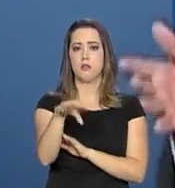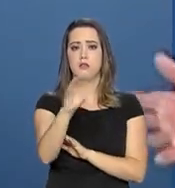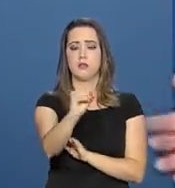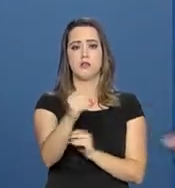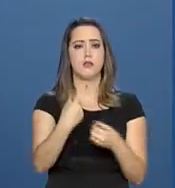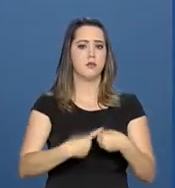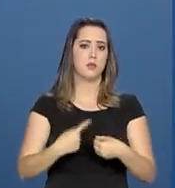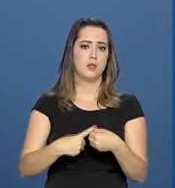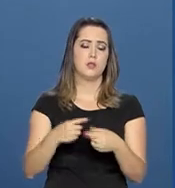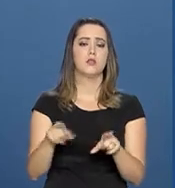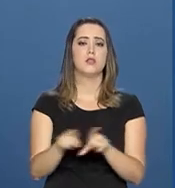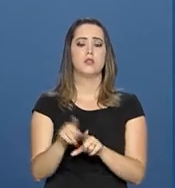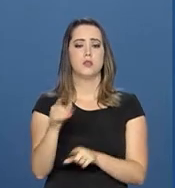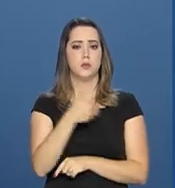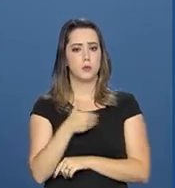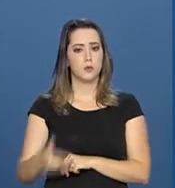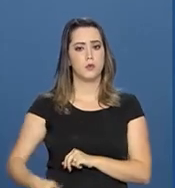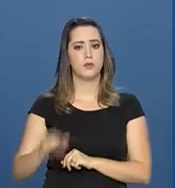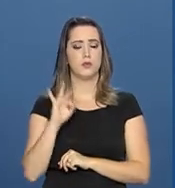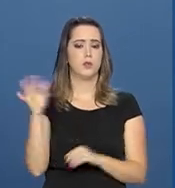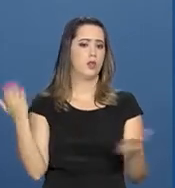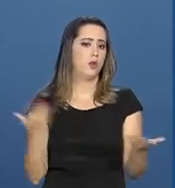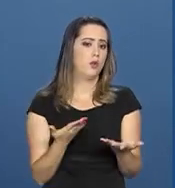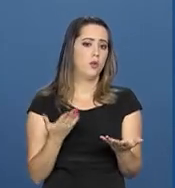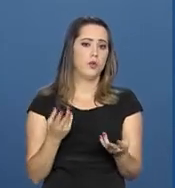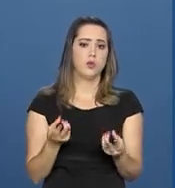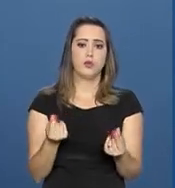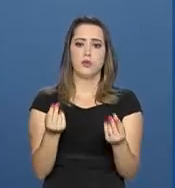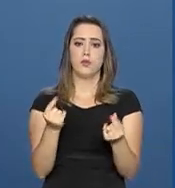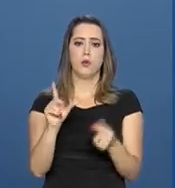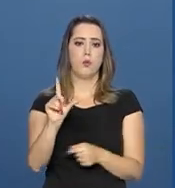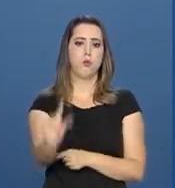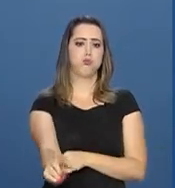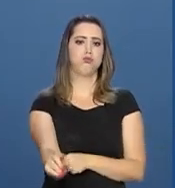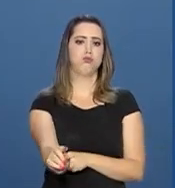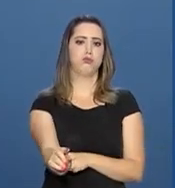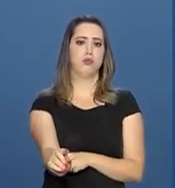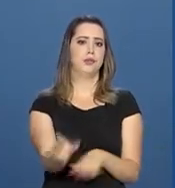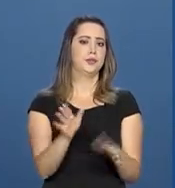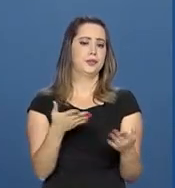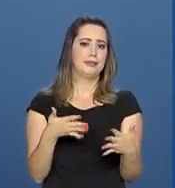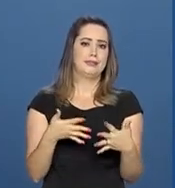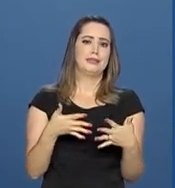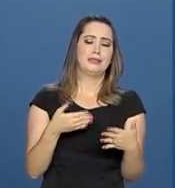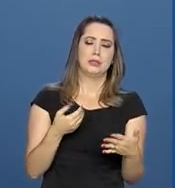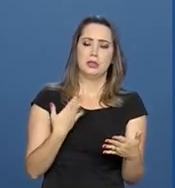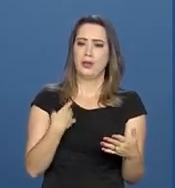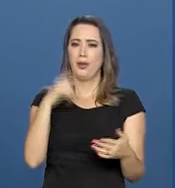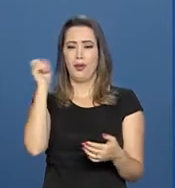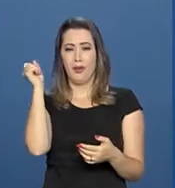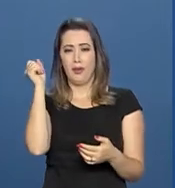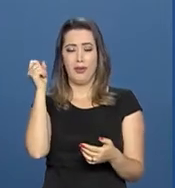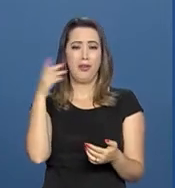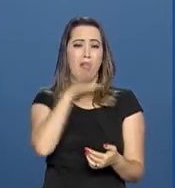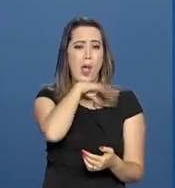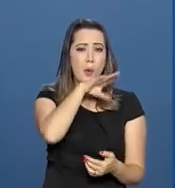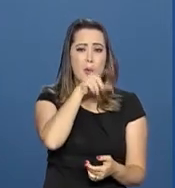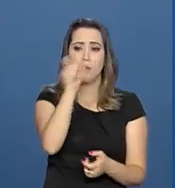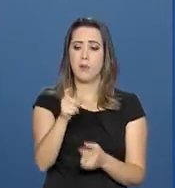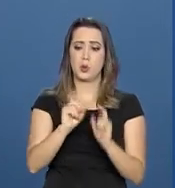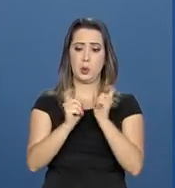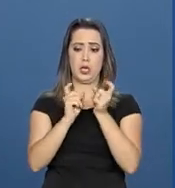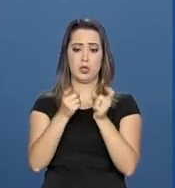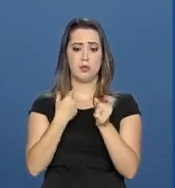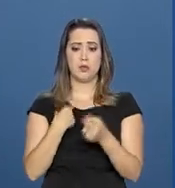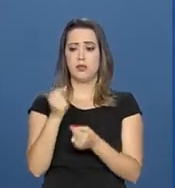como para a União. São valores hoje irrisórios, que impedem o administrador municipal de